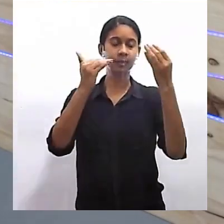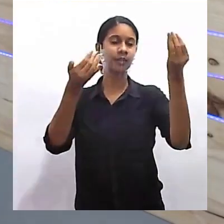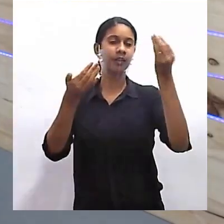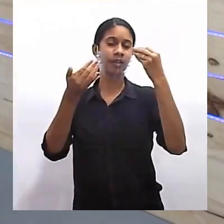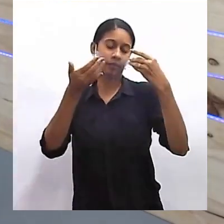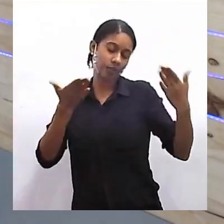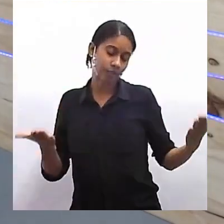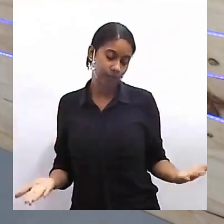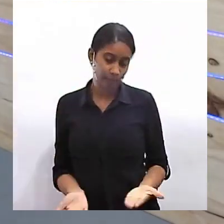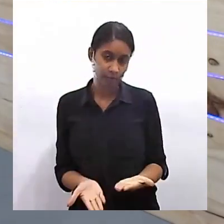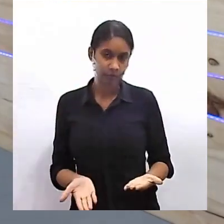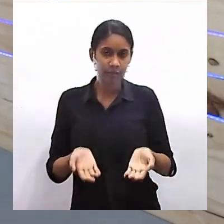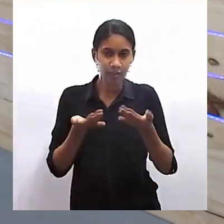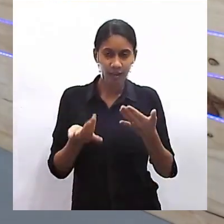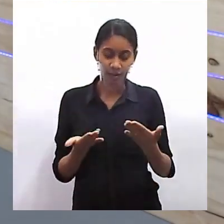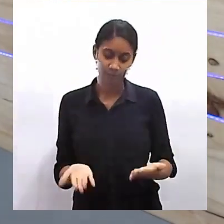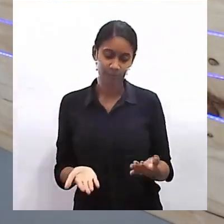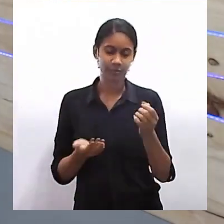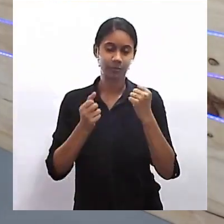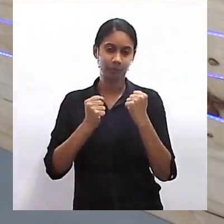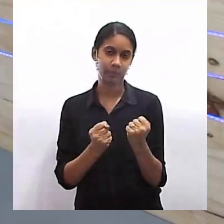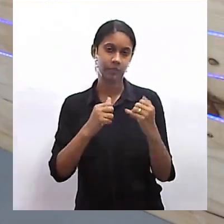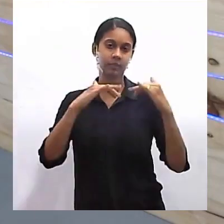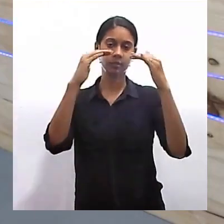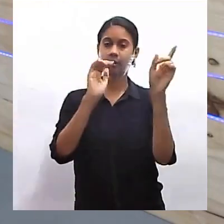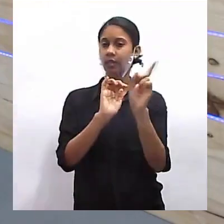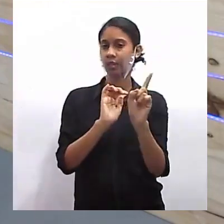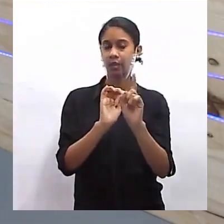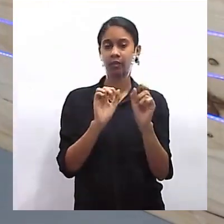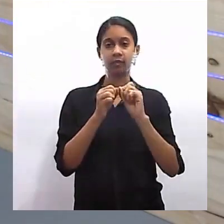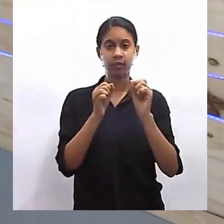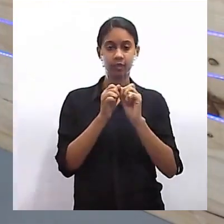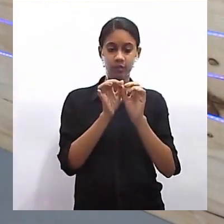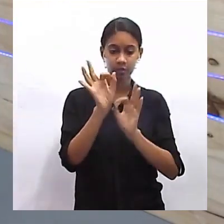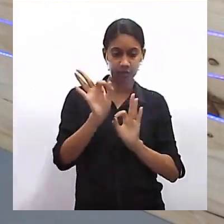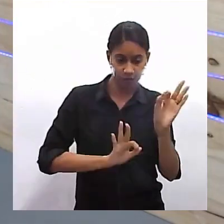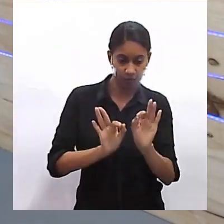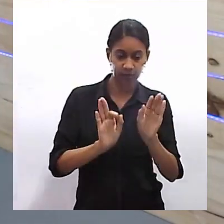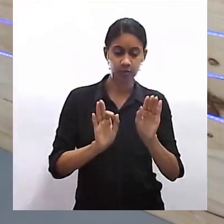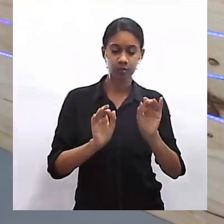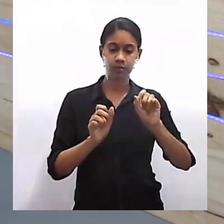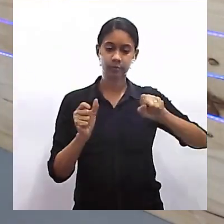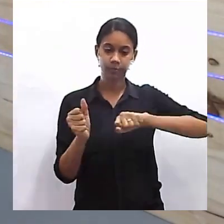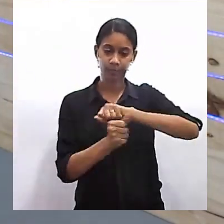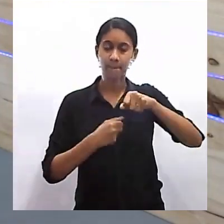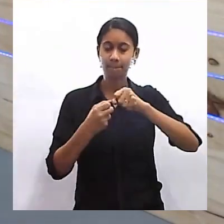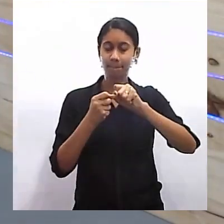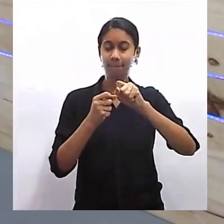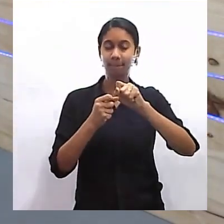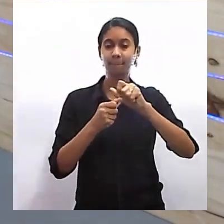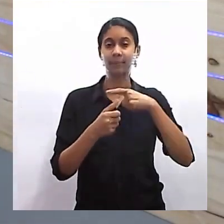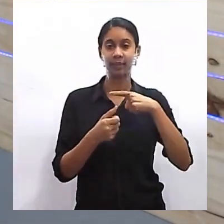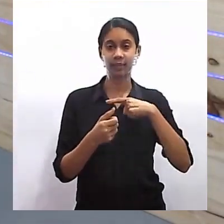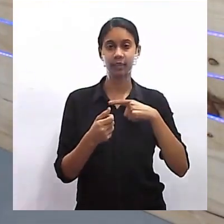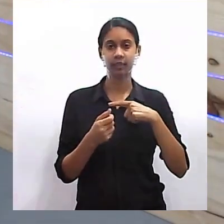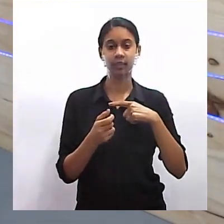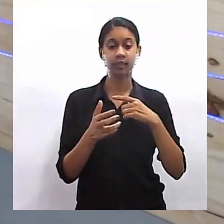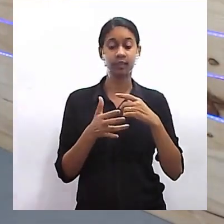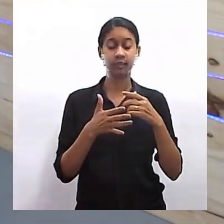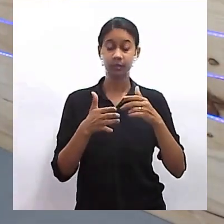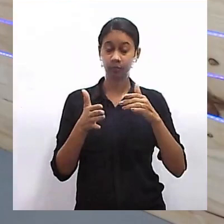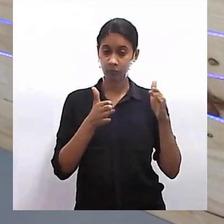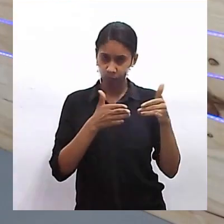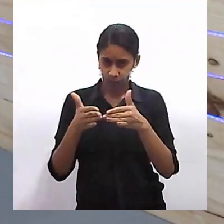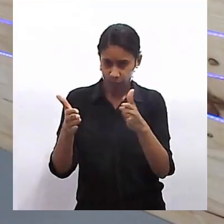leves, deixar de fazer uma amarração da carga no carro para que no caminho, nesse movimento, a carga não tombe e acaba causando uma